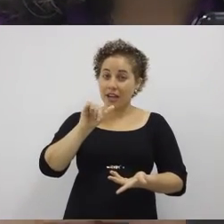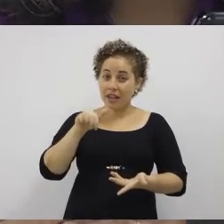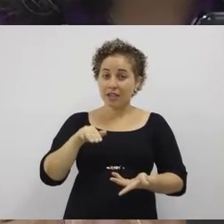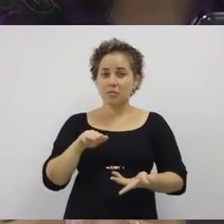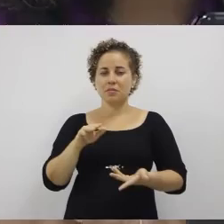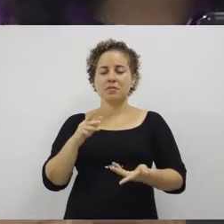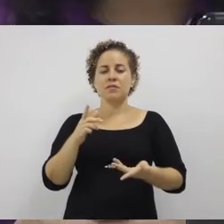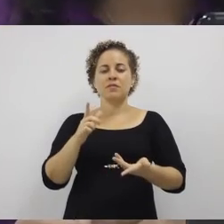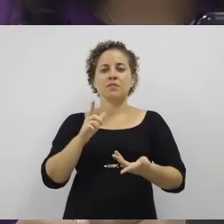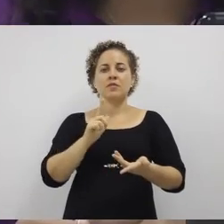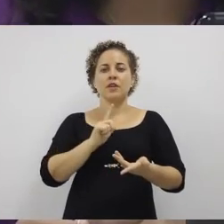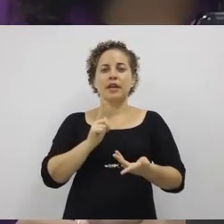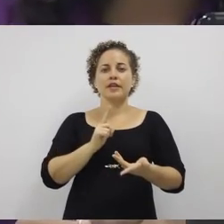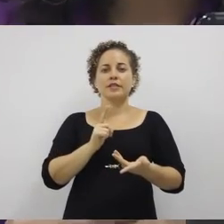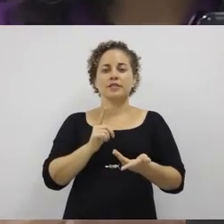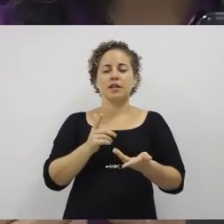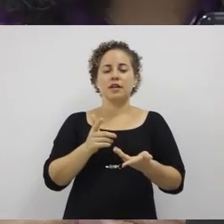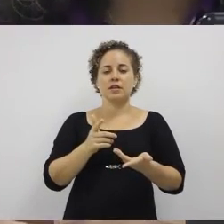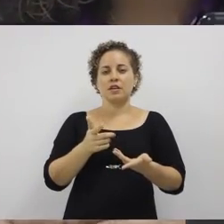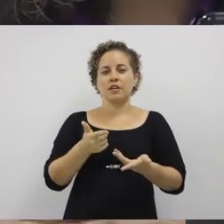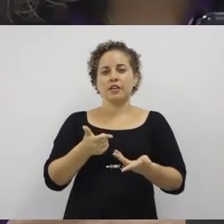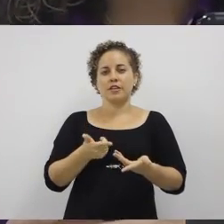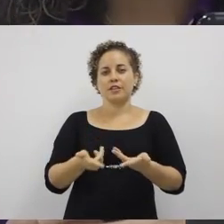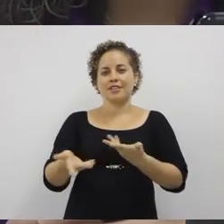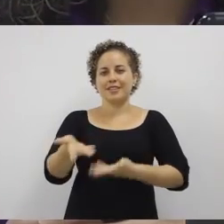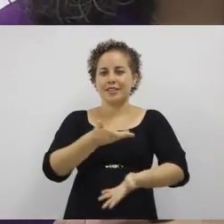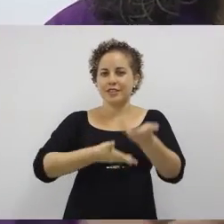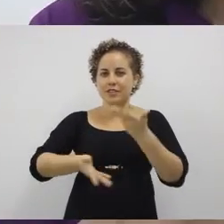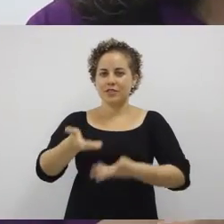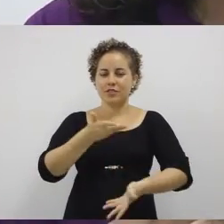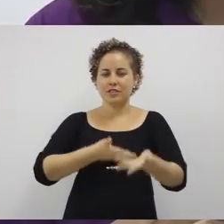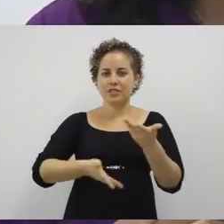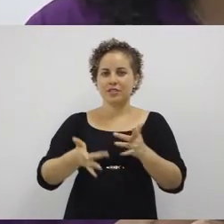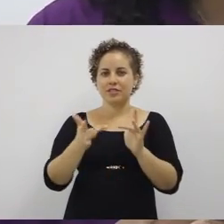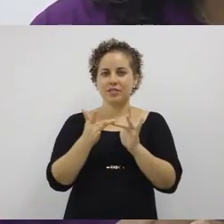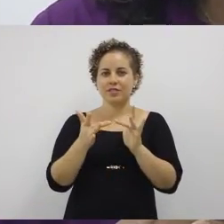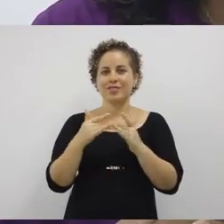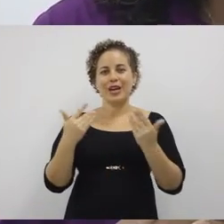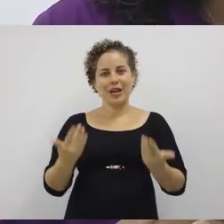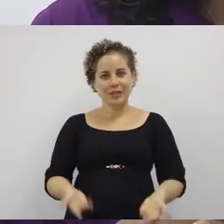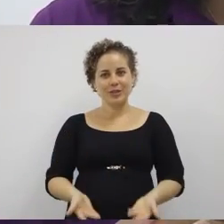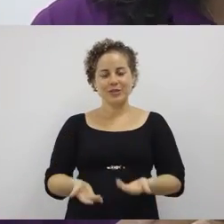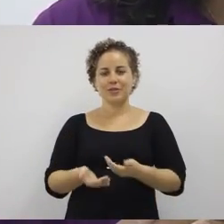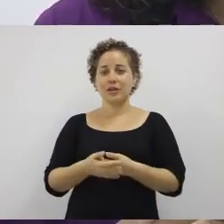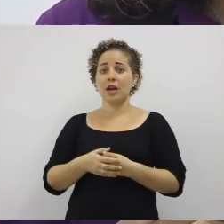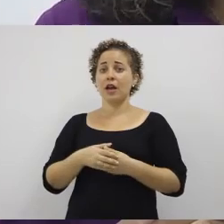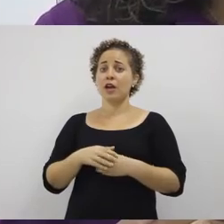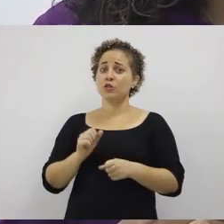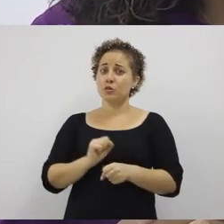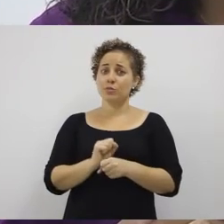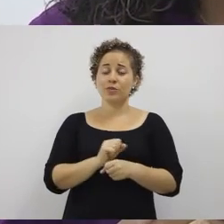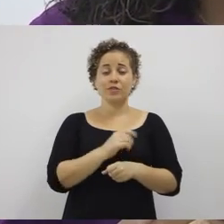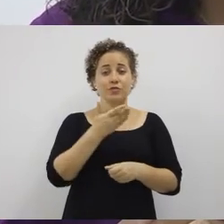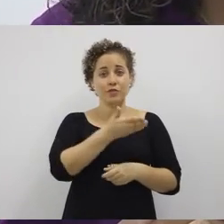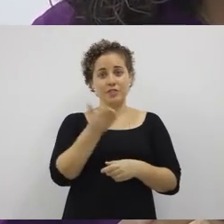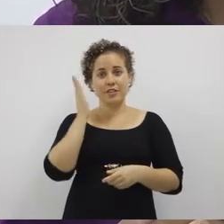a relação na qual ambos se beneficiam e criam uma relação ganha-ganha. Bem, alunos, é isso. Espero que vocês